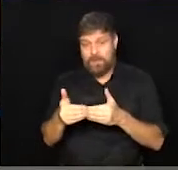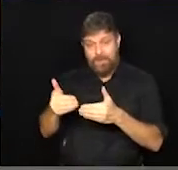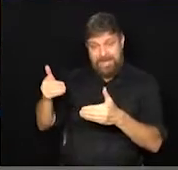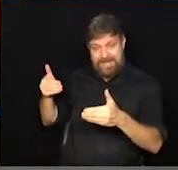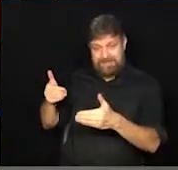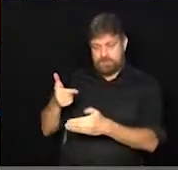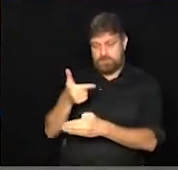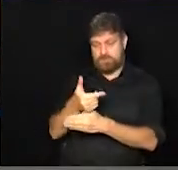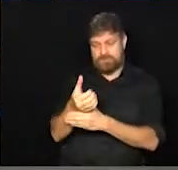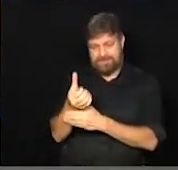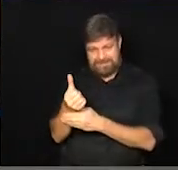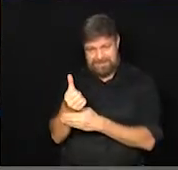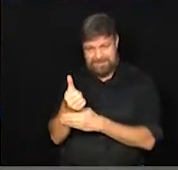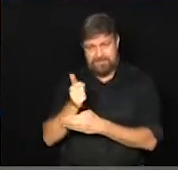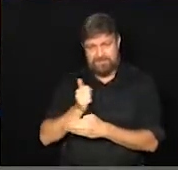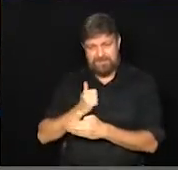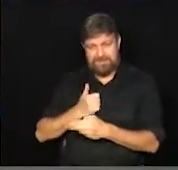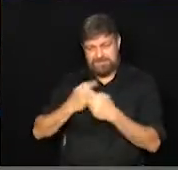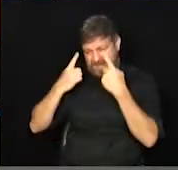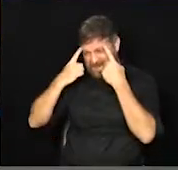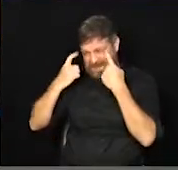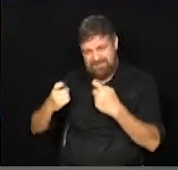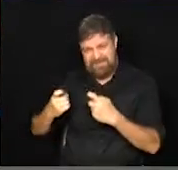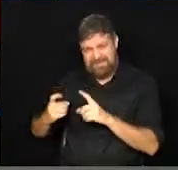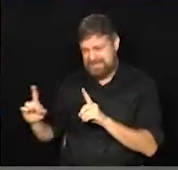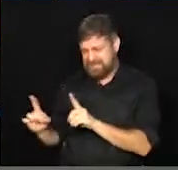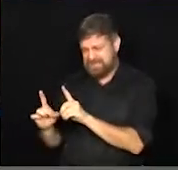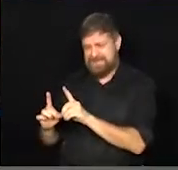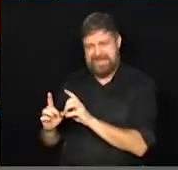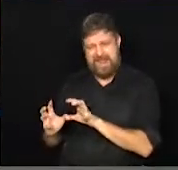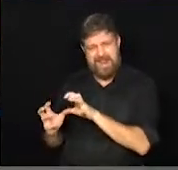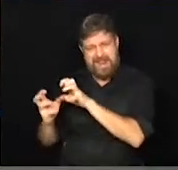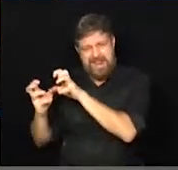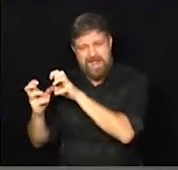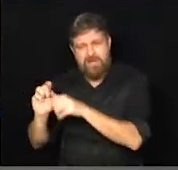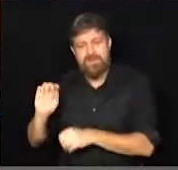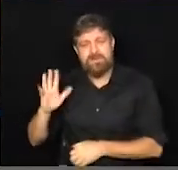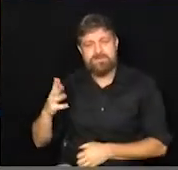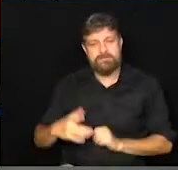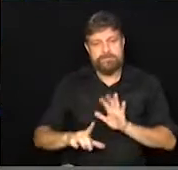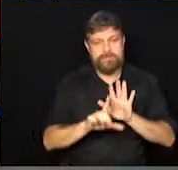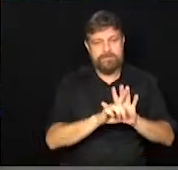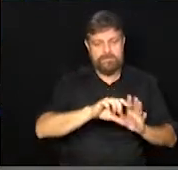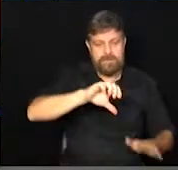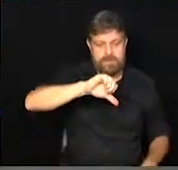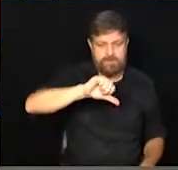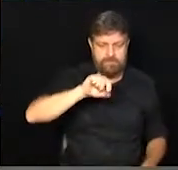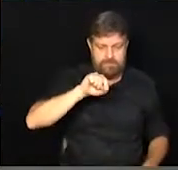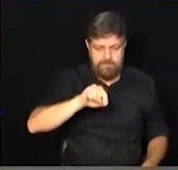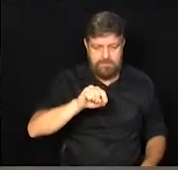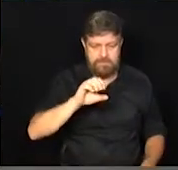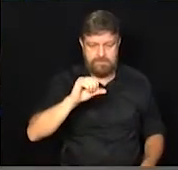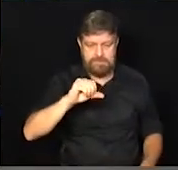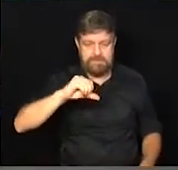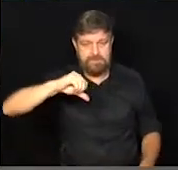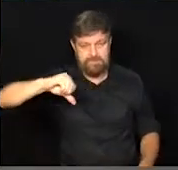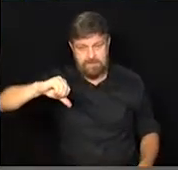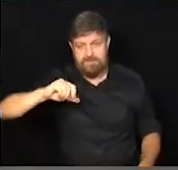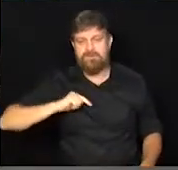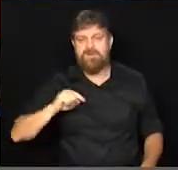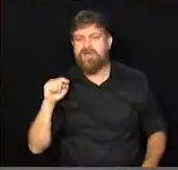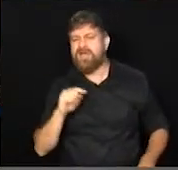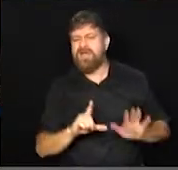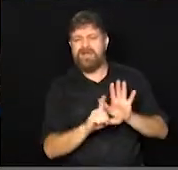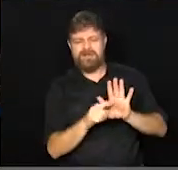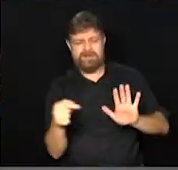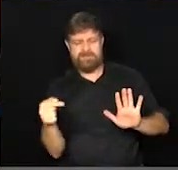os conflitos, a violência doméstica, ela era tratada na Lei 9.099. A Lei 9.099 é uma